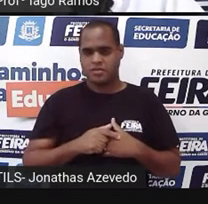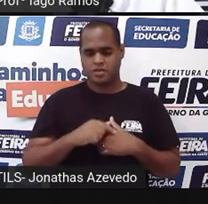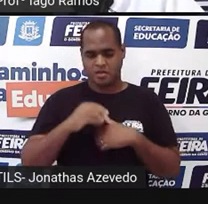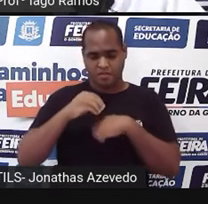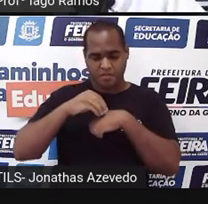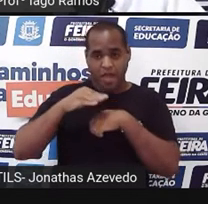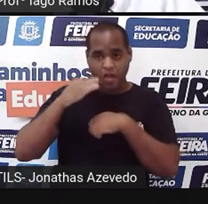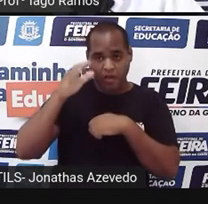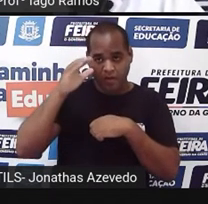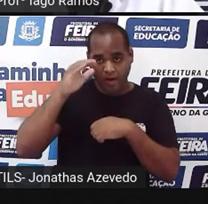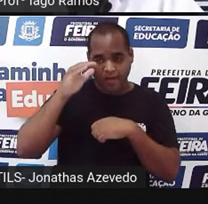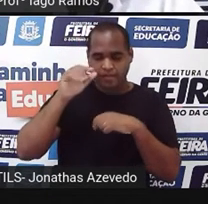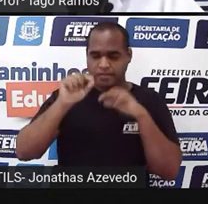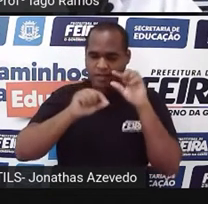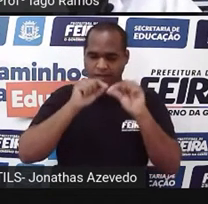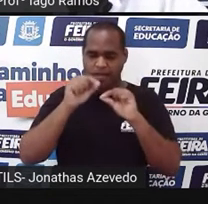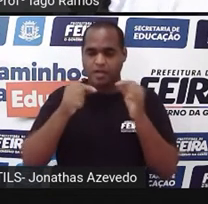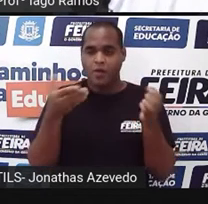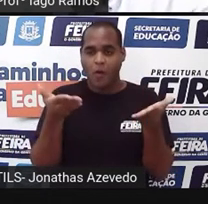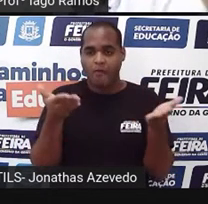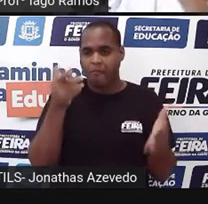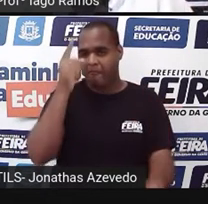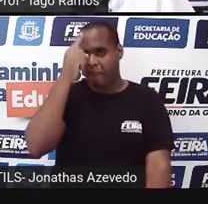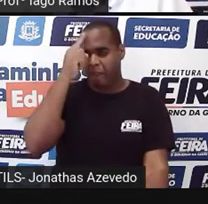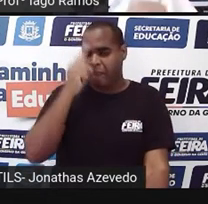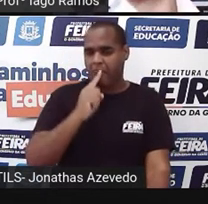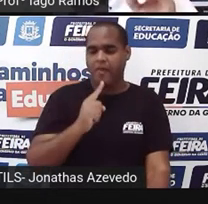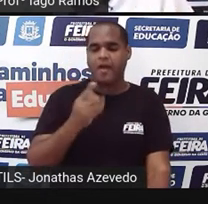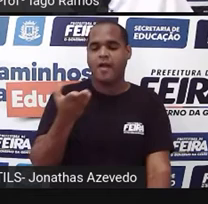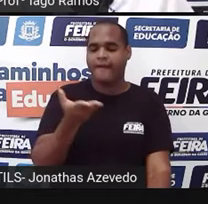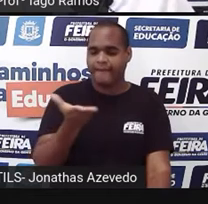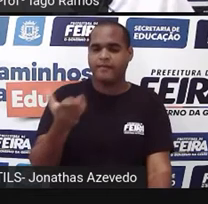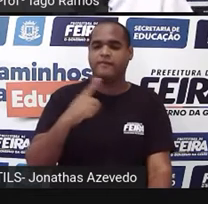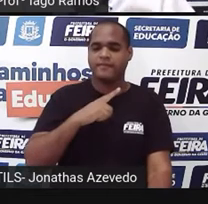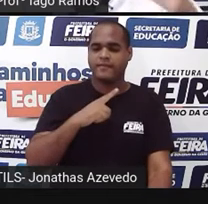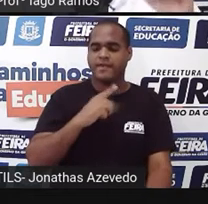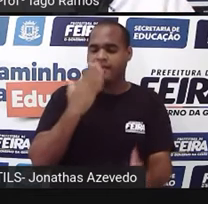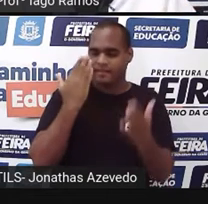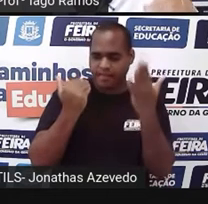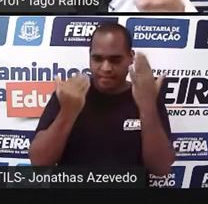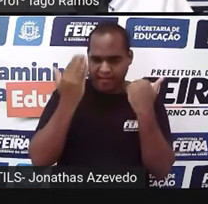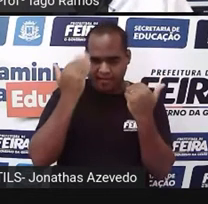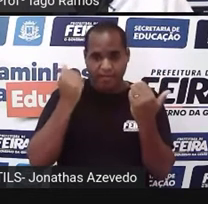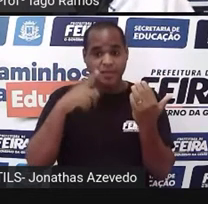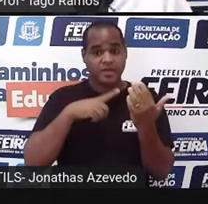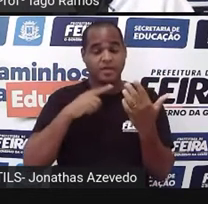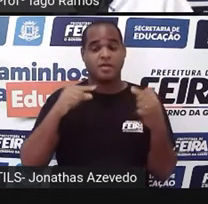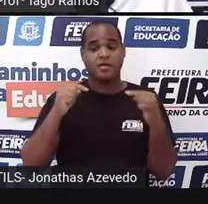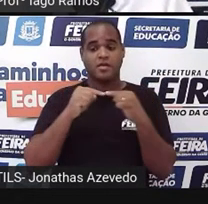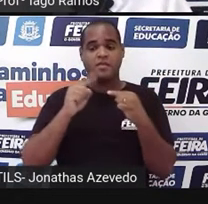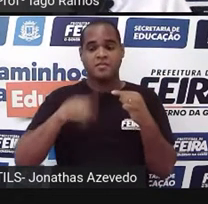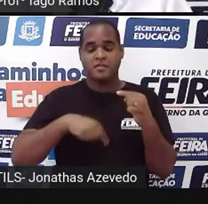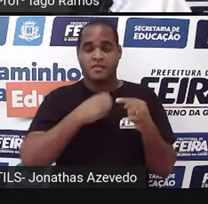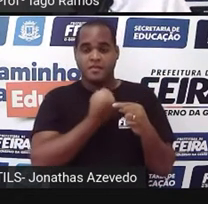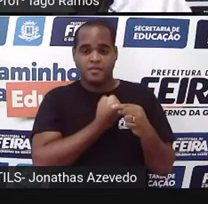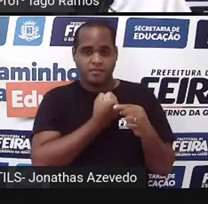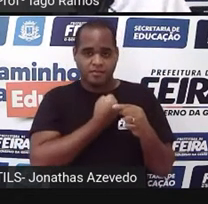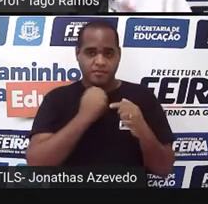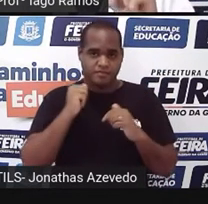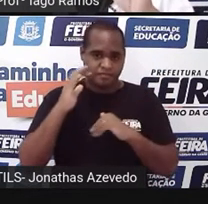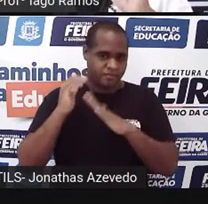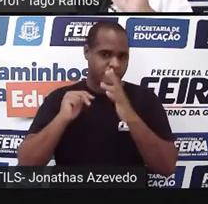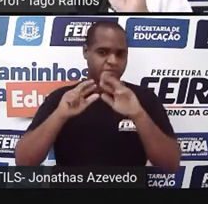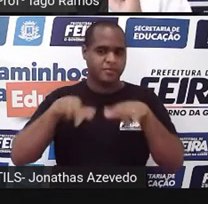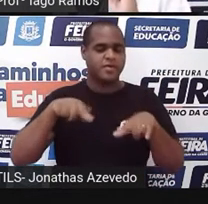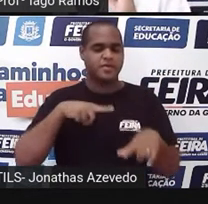curiosidade para você se você até hoje não sabia disso hoje você vai saber qual é esse maior número que